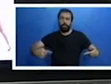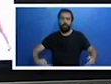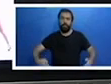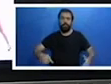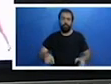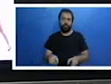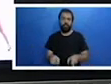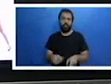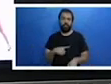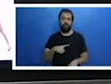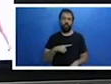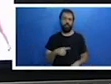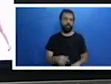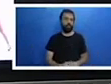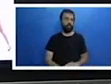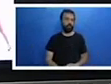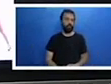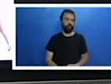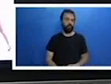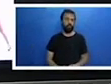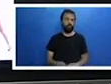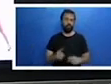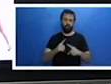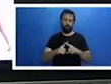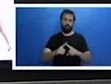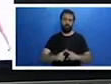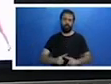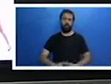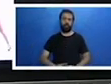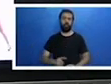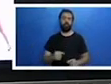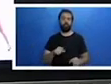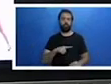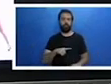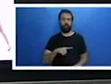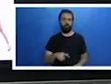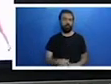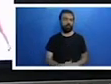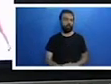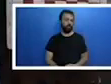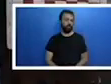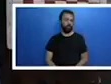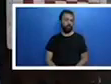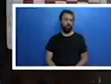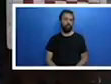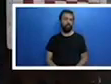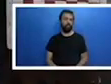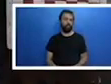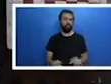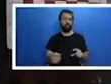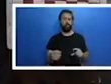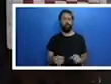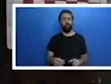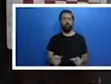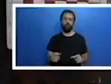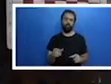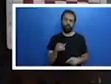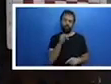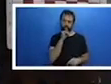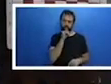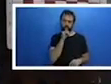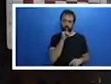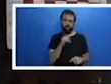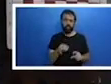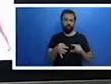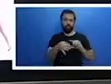competições, geralmente elas estão ligadas a disputas maiores, como Jogos Olímpicos, Jogos Pan-Americanos. Então,